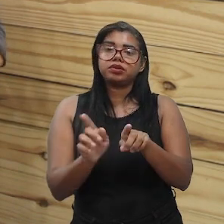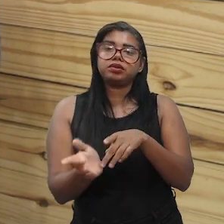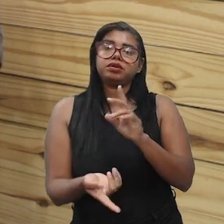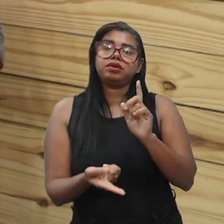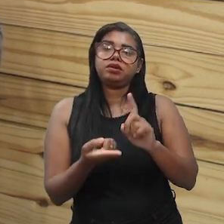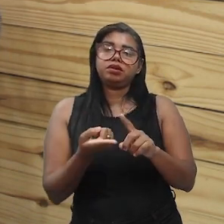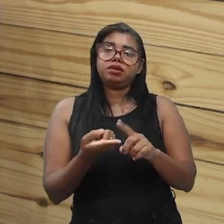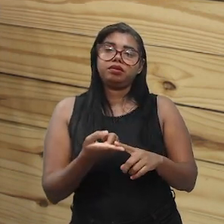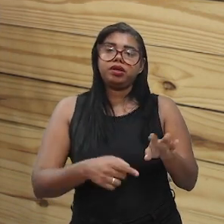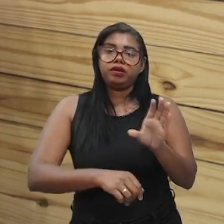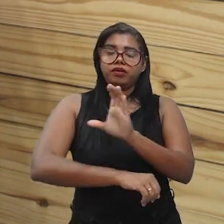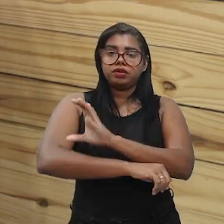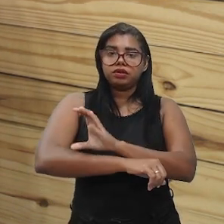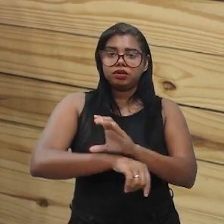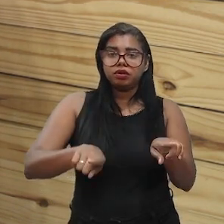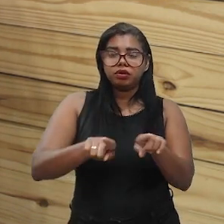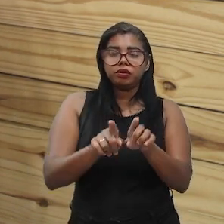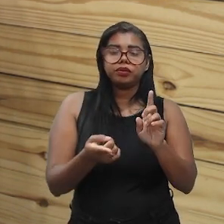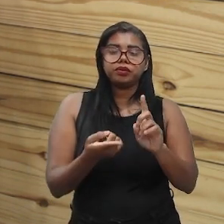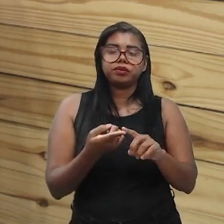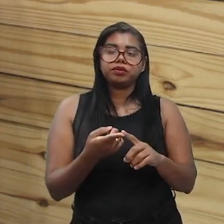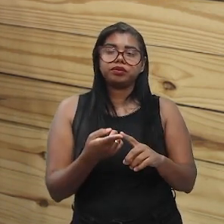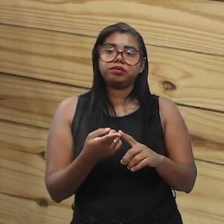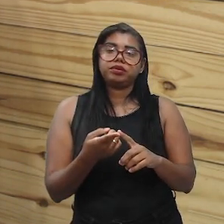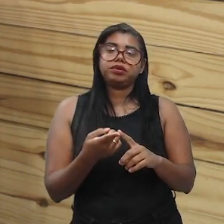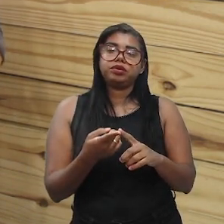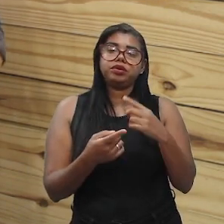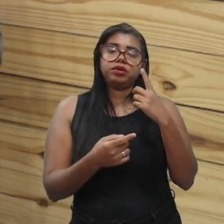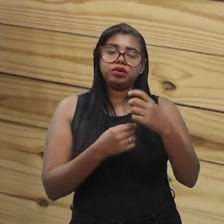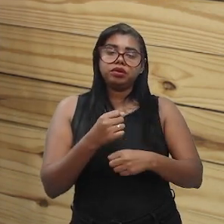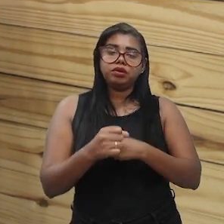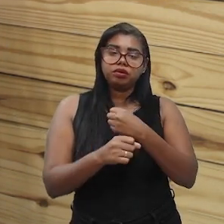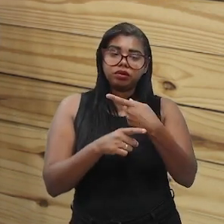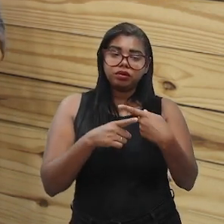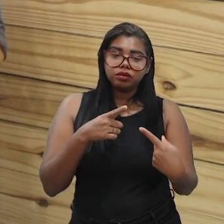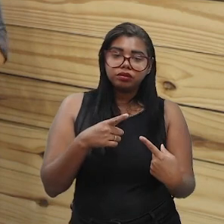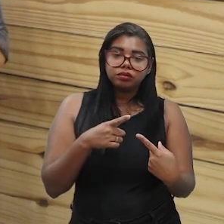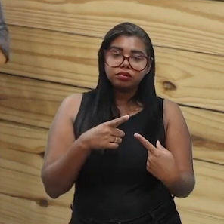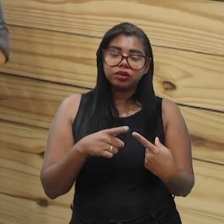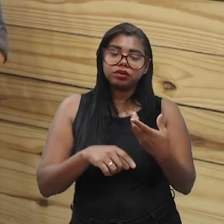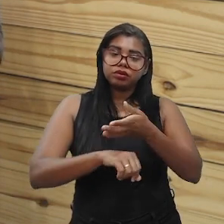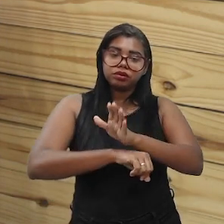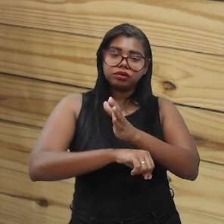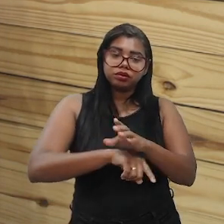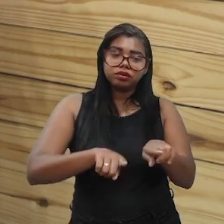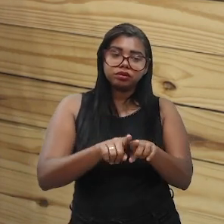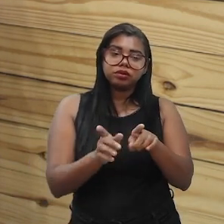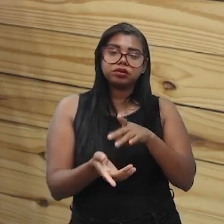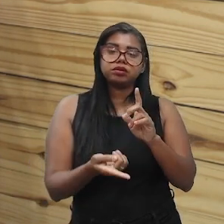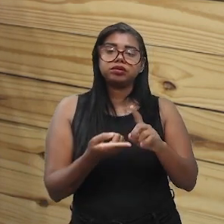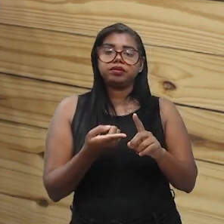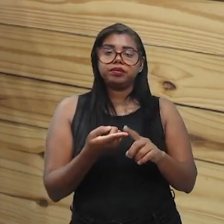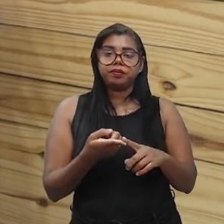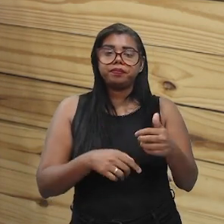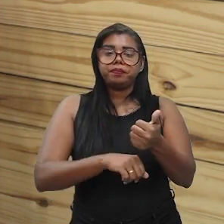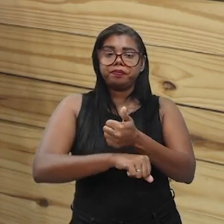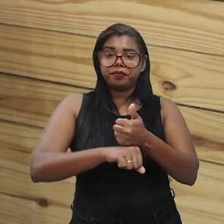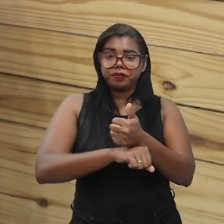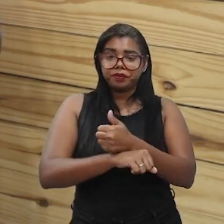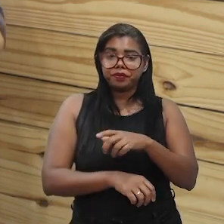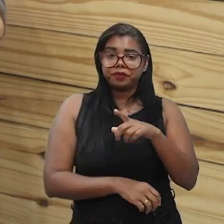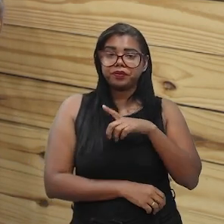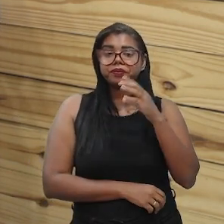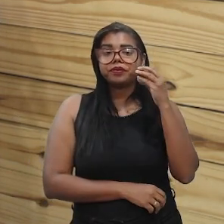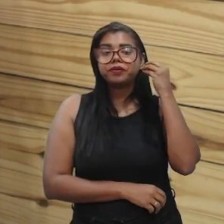fazer o curso e almejo que em um ano e meio já esteja estagiando. Vê que interessante. Então, um profissional que também tem